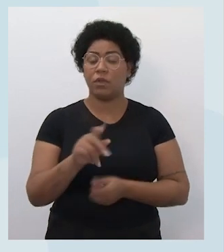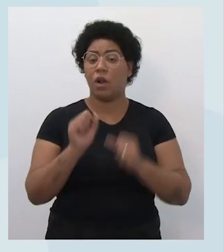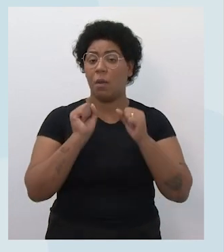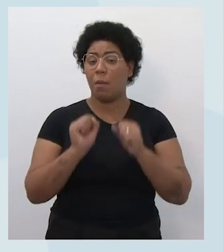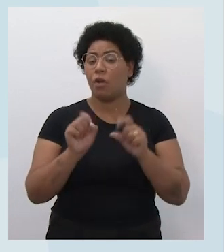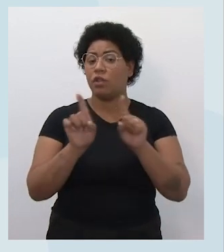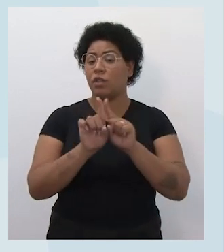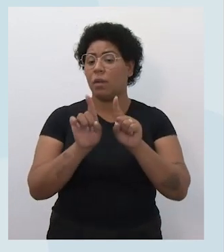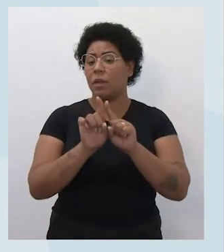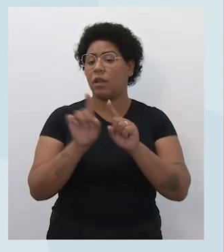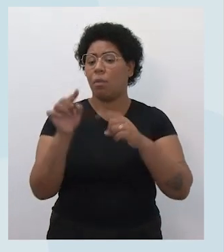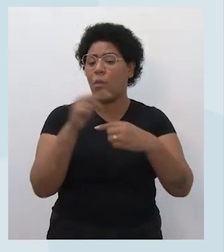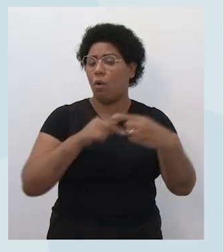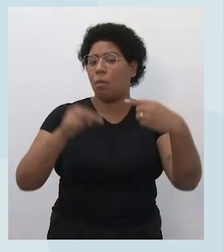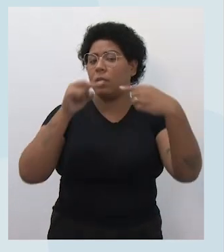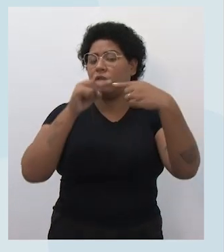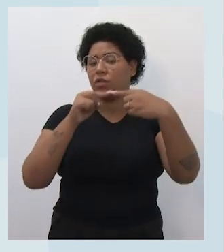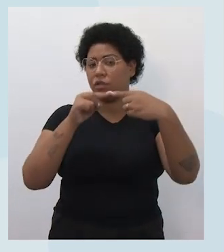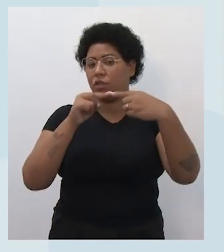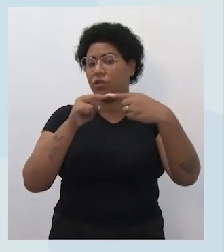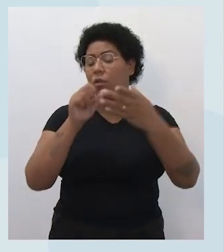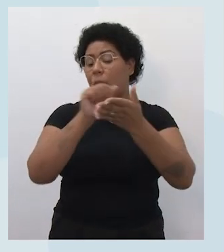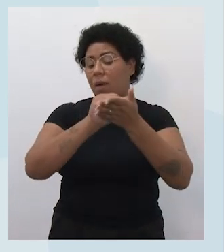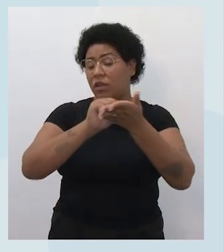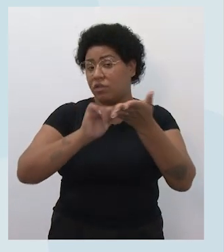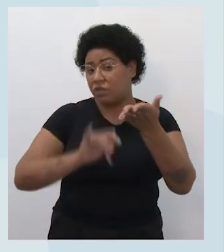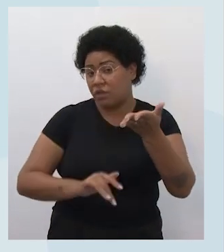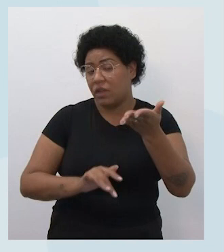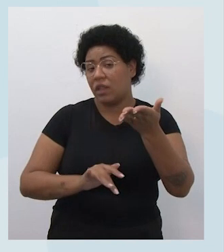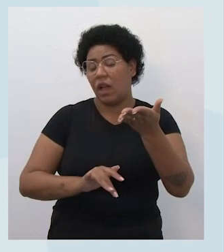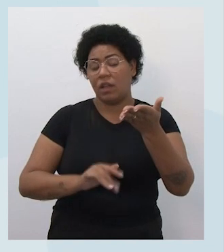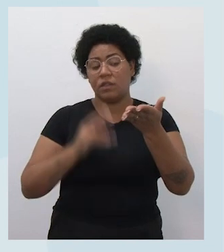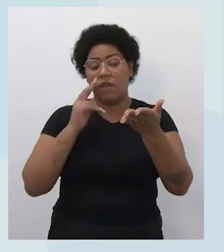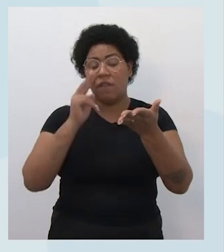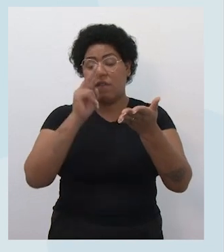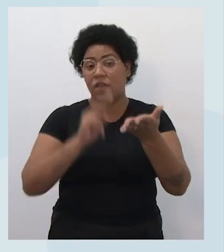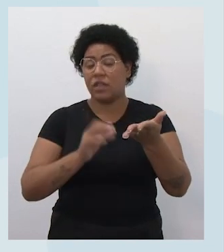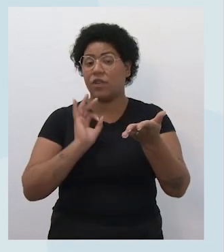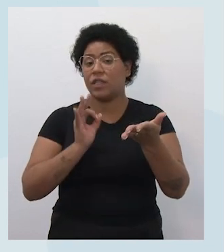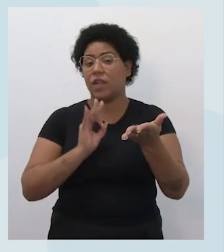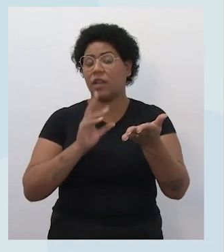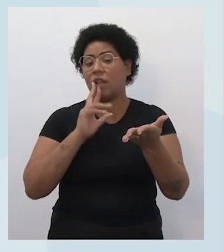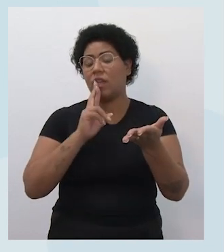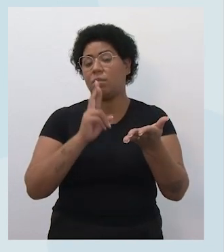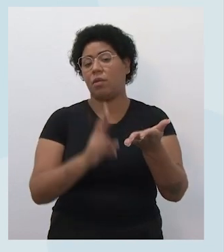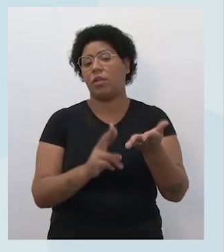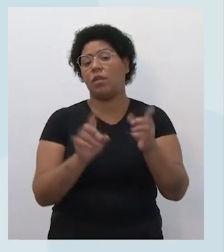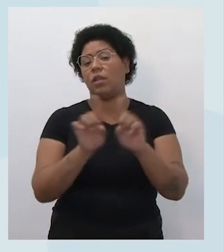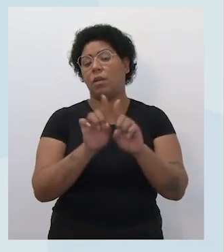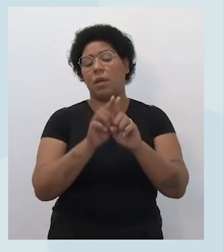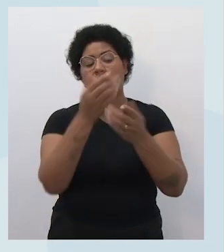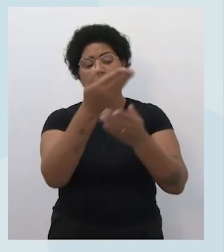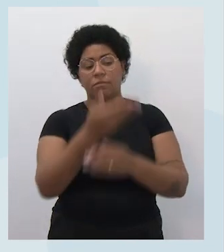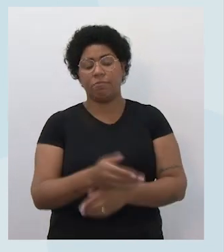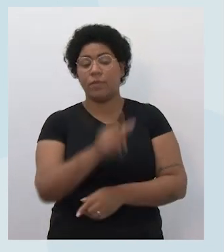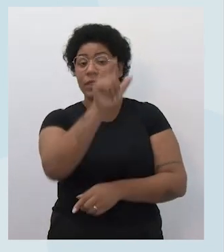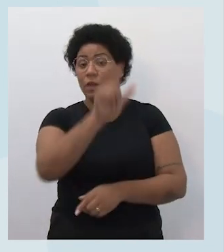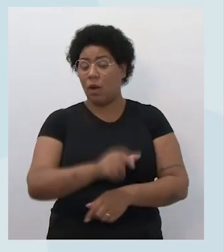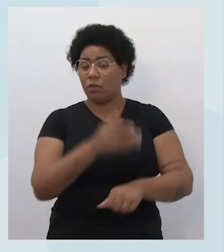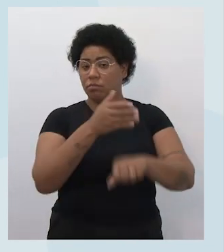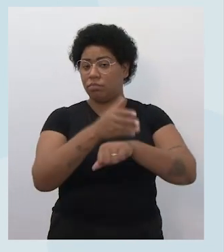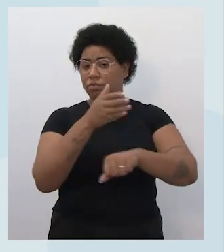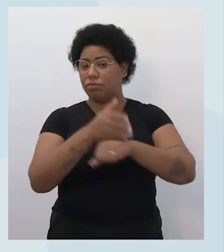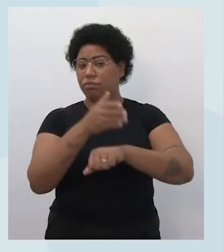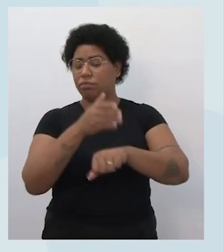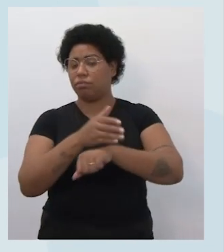como critério a entrega das produções dentro do prazo estabelecido, a participação, né, eventualmente,